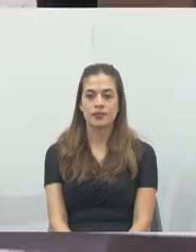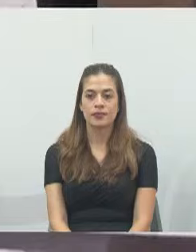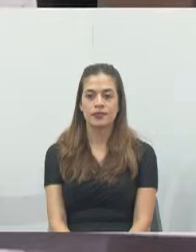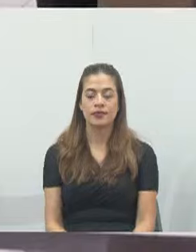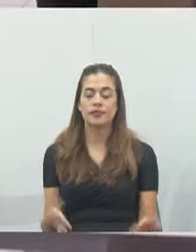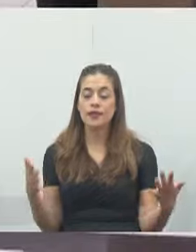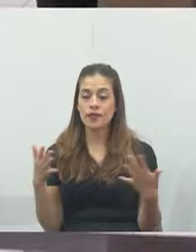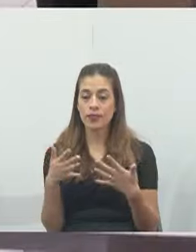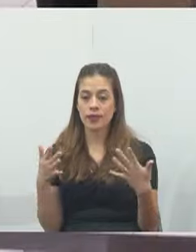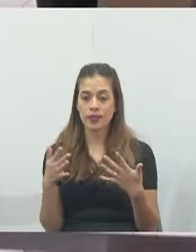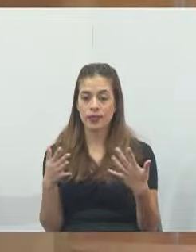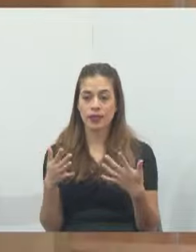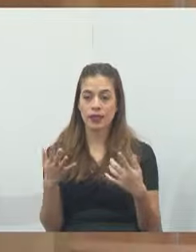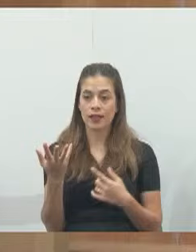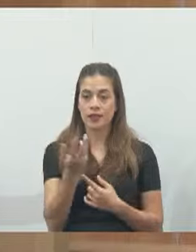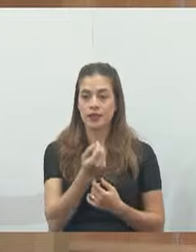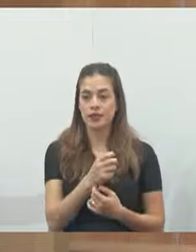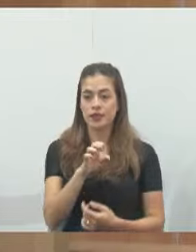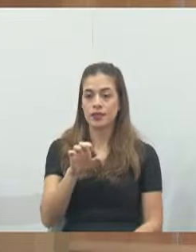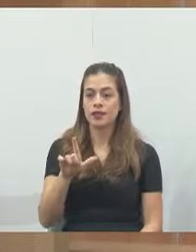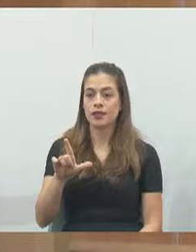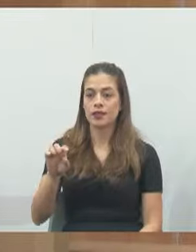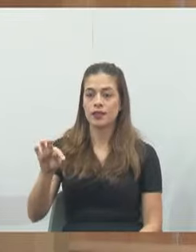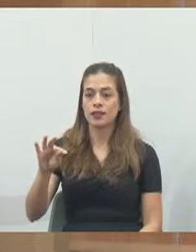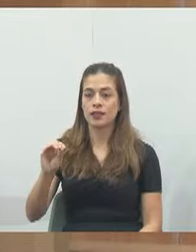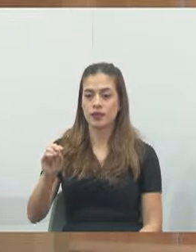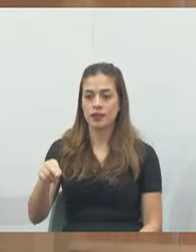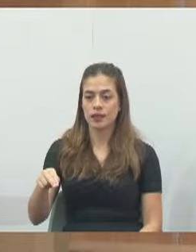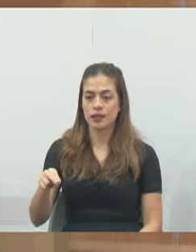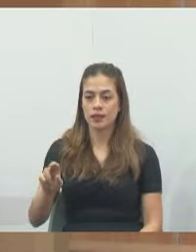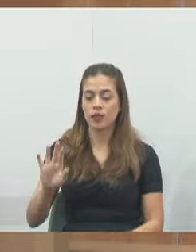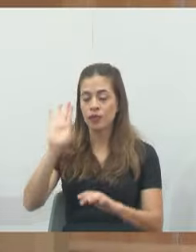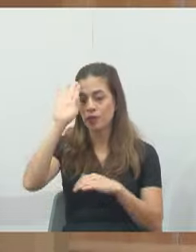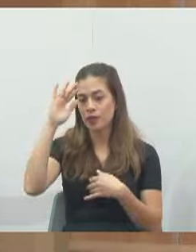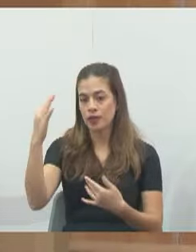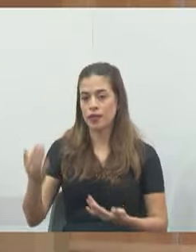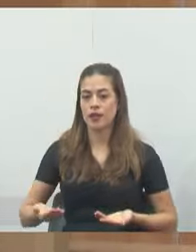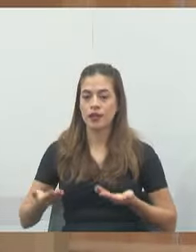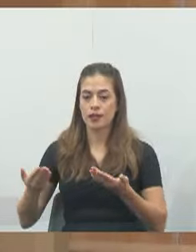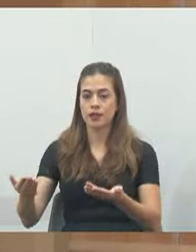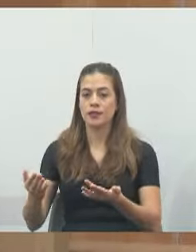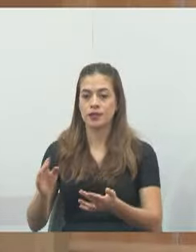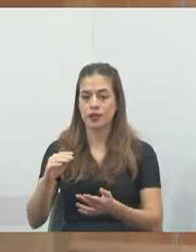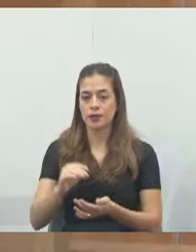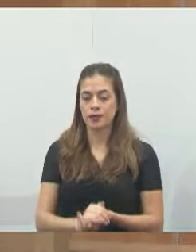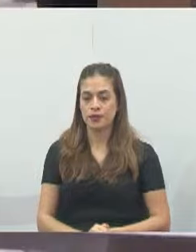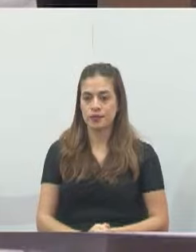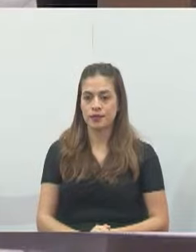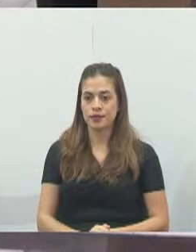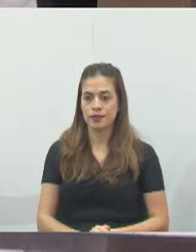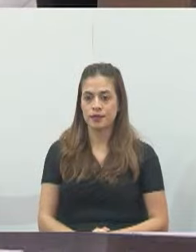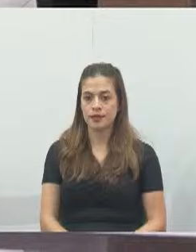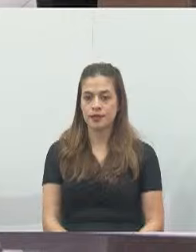Neste momento, o artista Elton Brasil fará uma homenagem ao Fabrício.